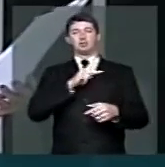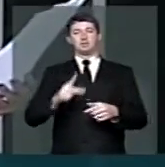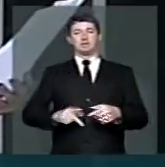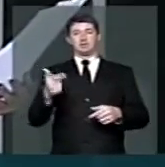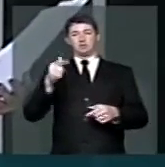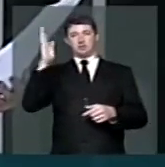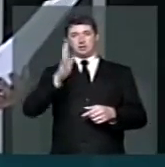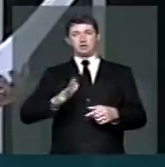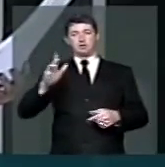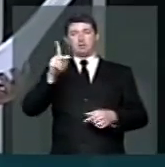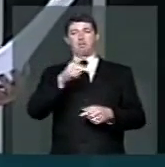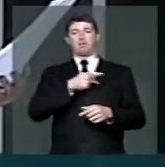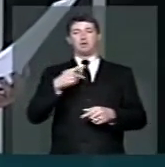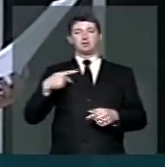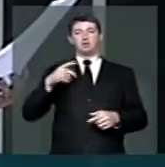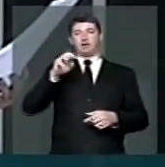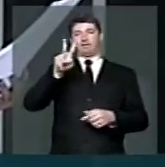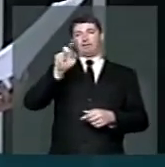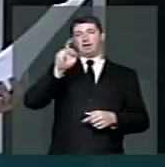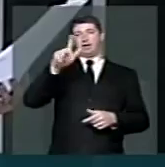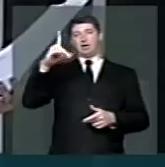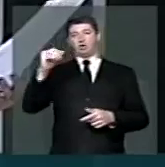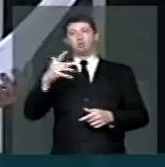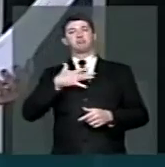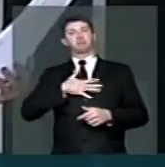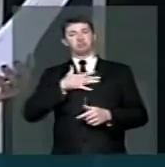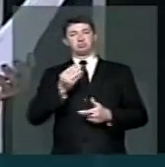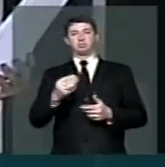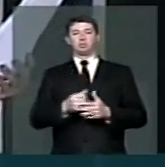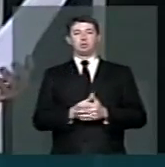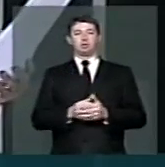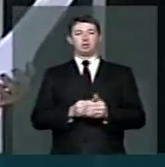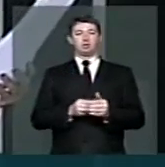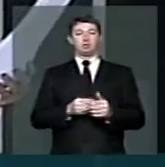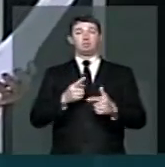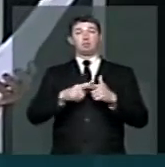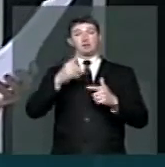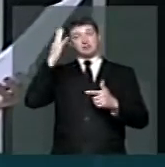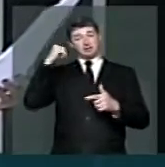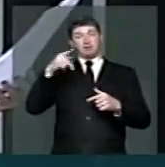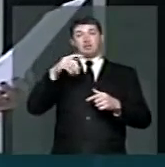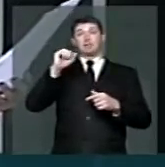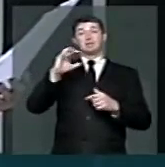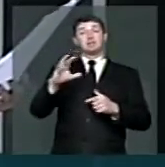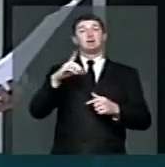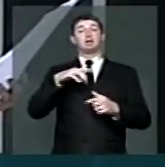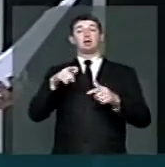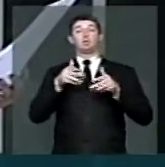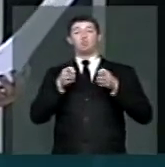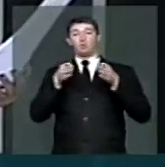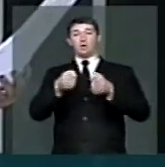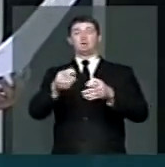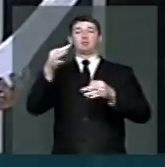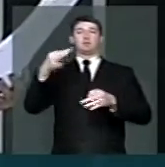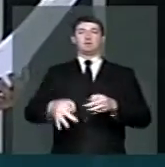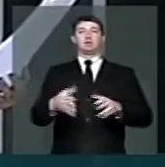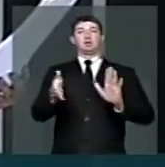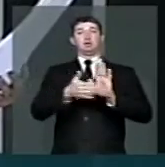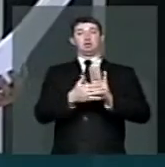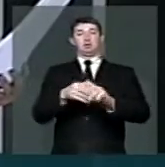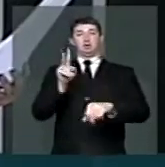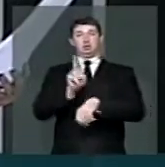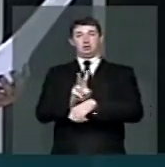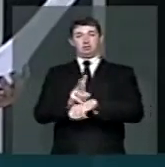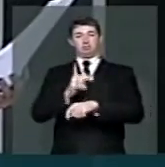vice-presidente nacional, pastor Everaldo, que está satisfeito em saber que o PSC está no caminho certo, ao defender propostas que